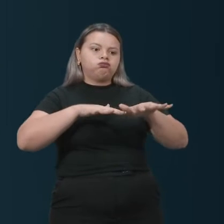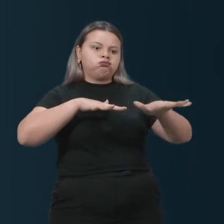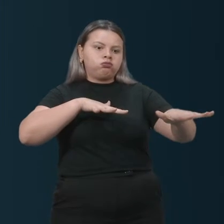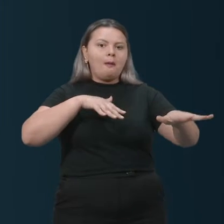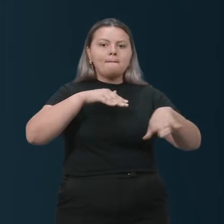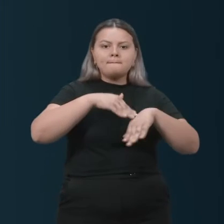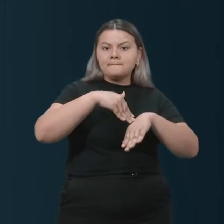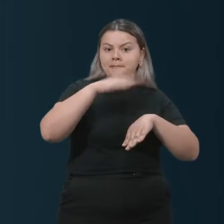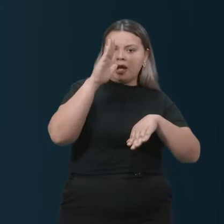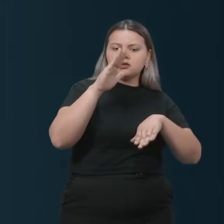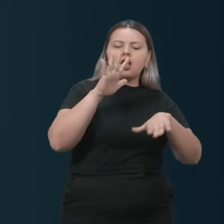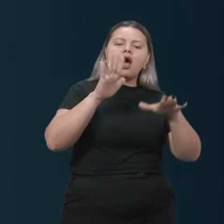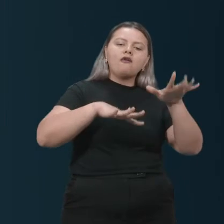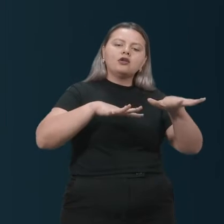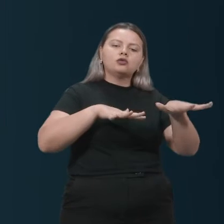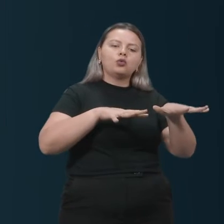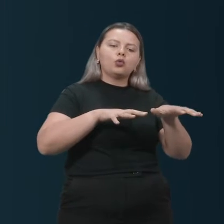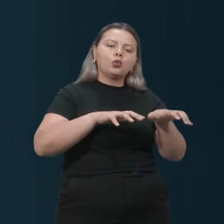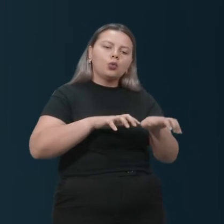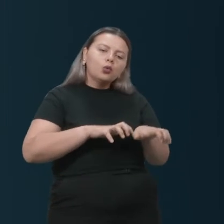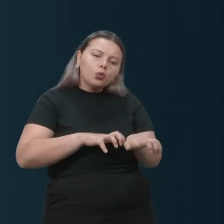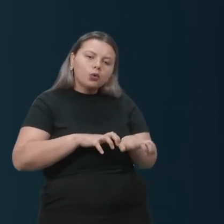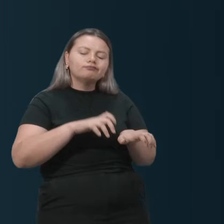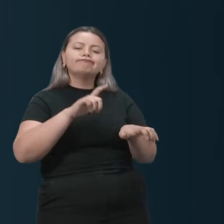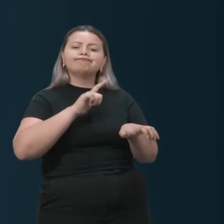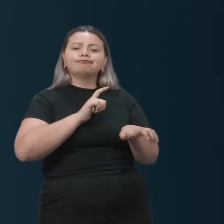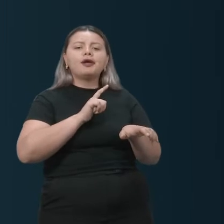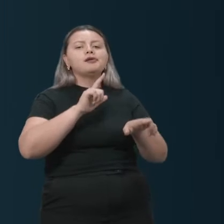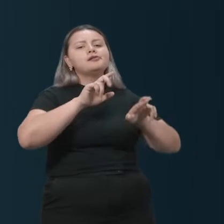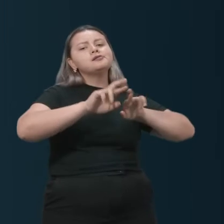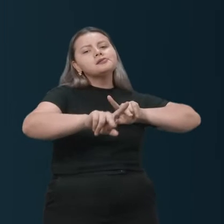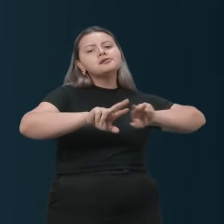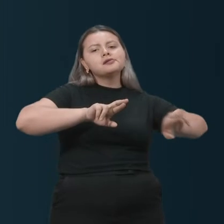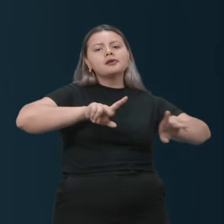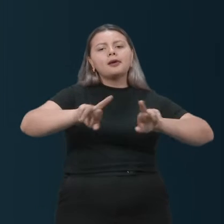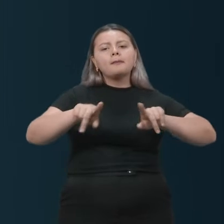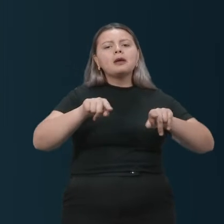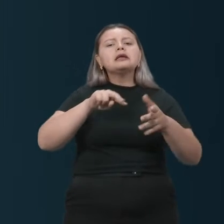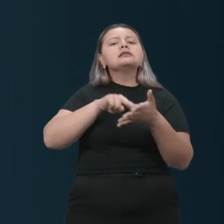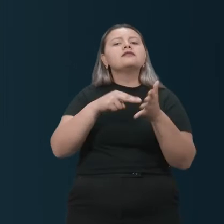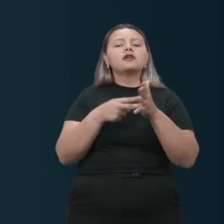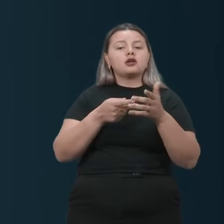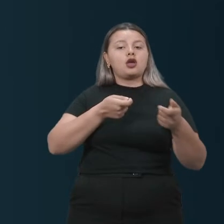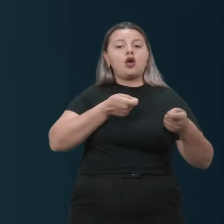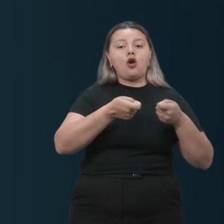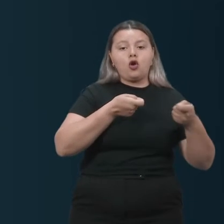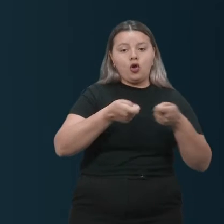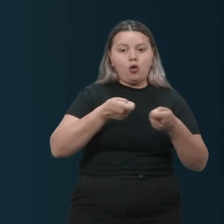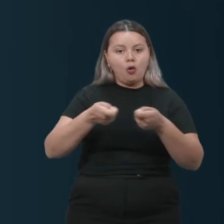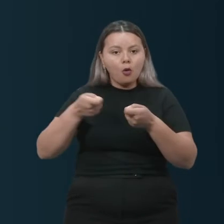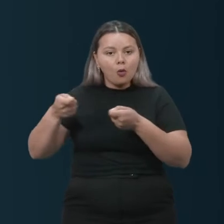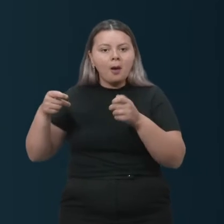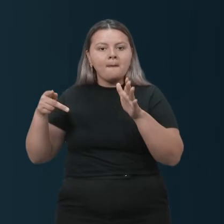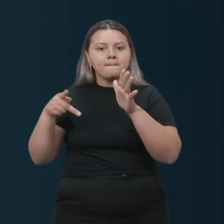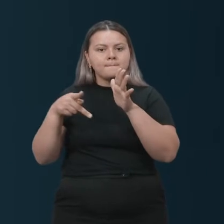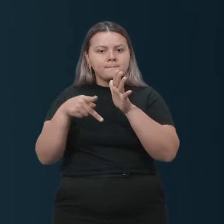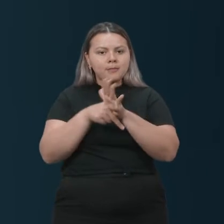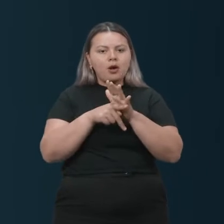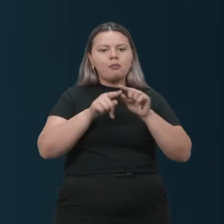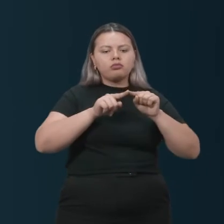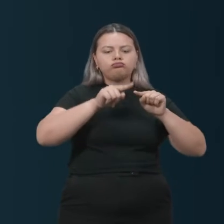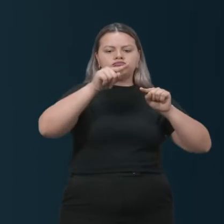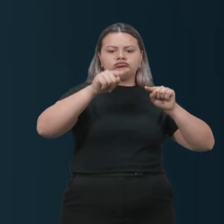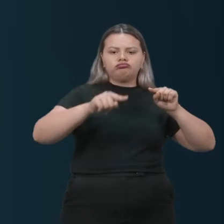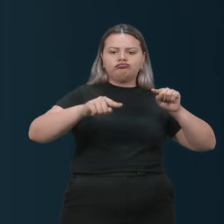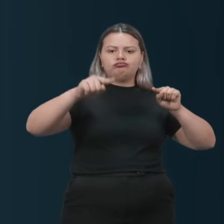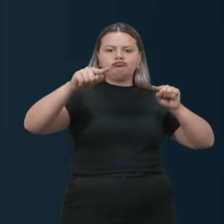ou menor de neurotransmissores, e tudo isso é importante para regular a intensidade e a